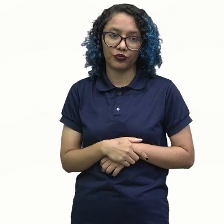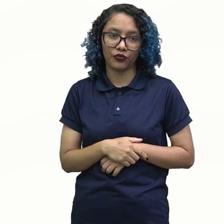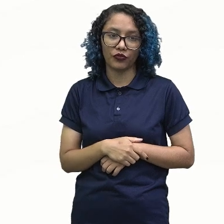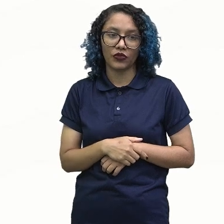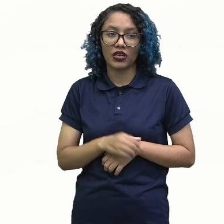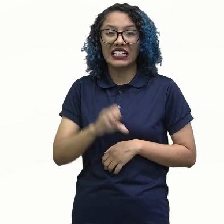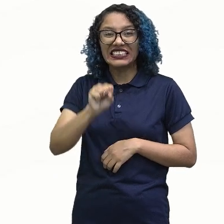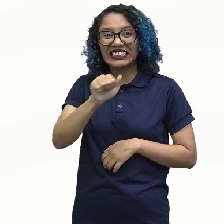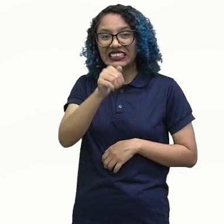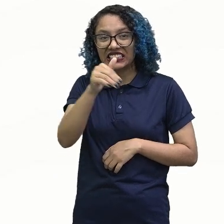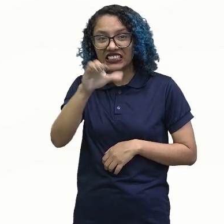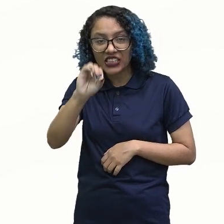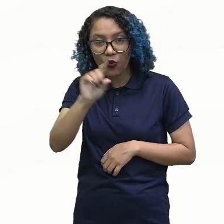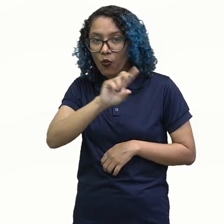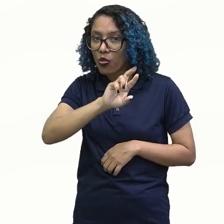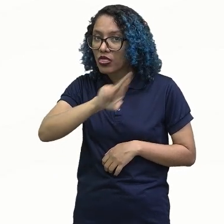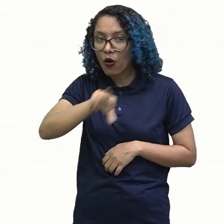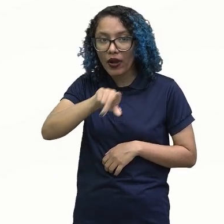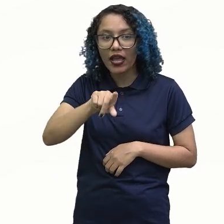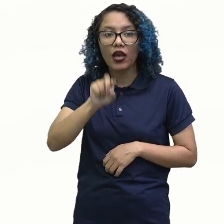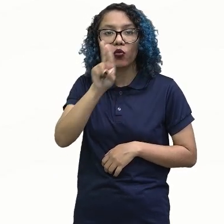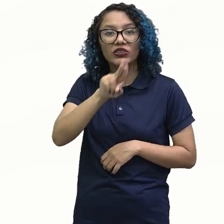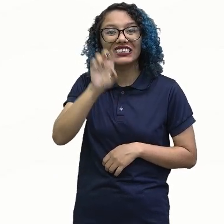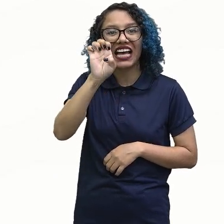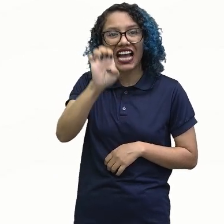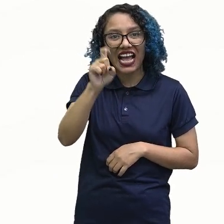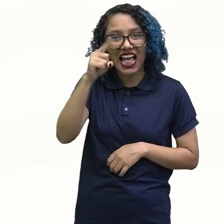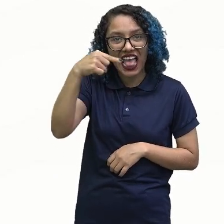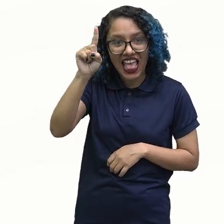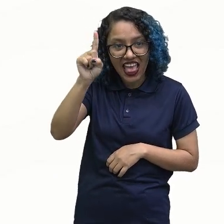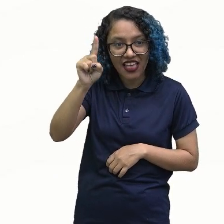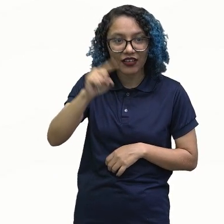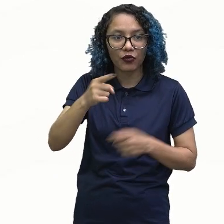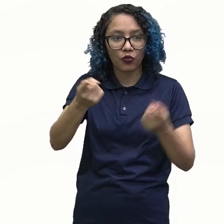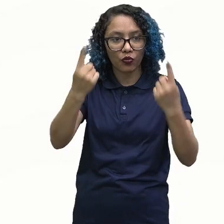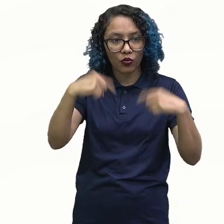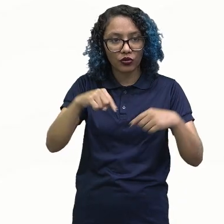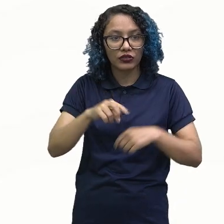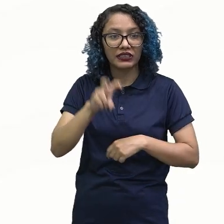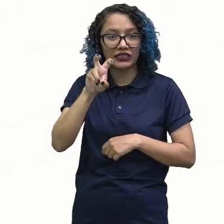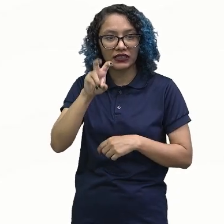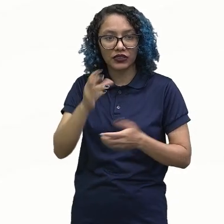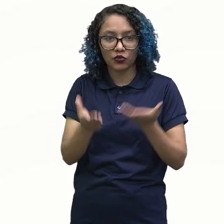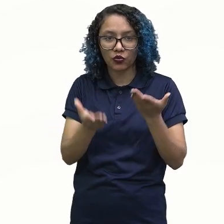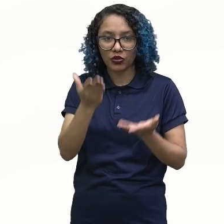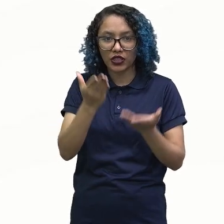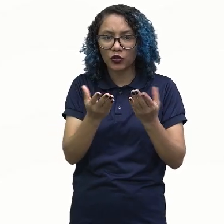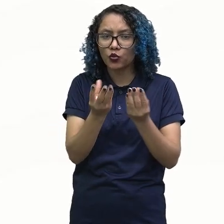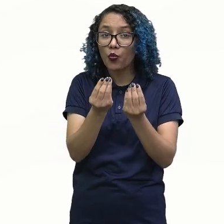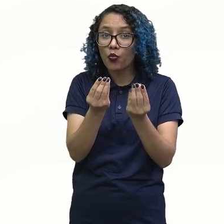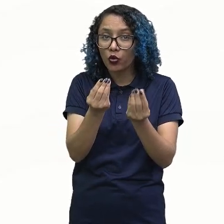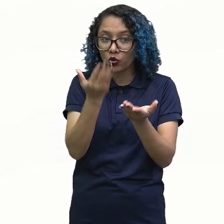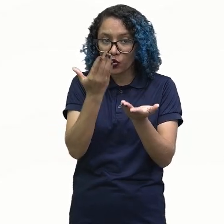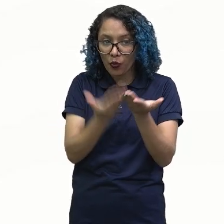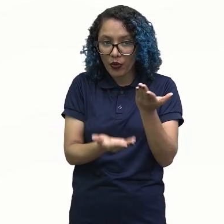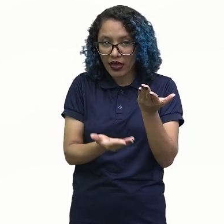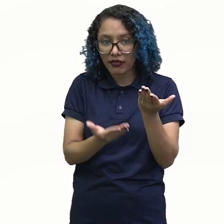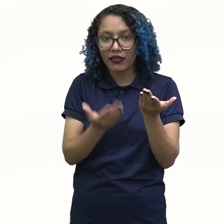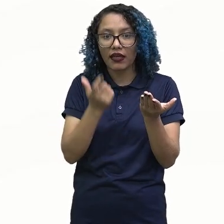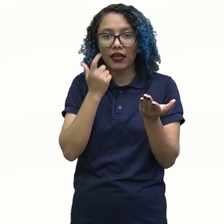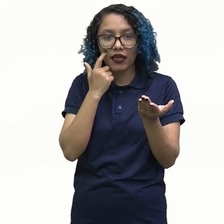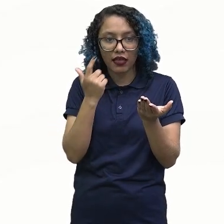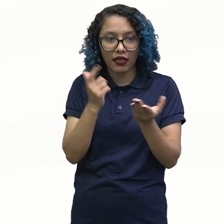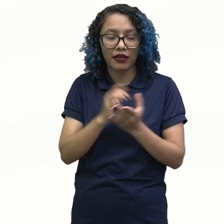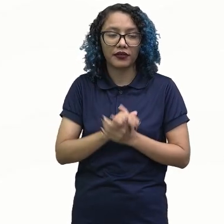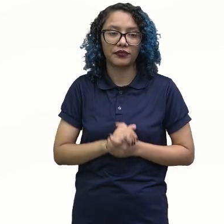pouco. R$20 é pouco. 5 quilos é muito para perder. 5 quilos